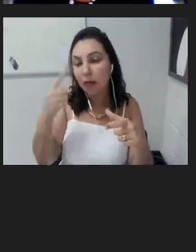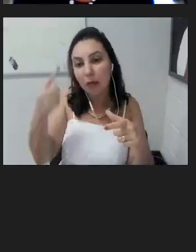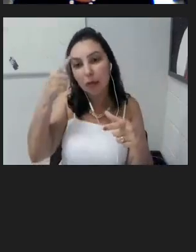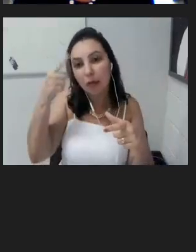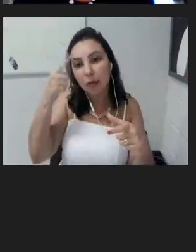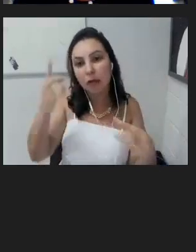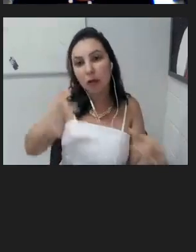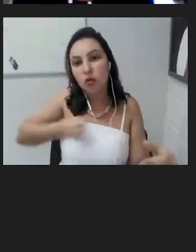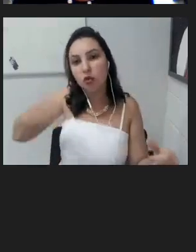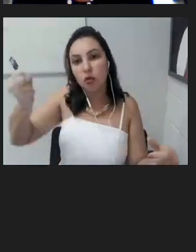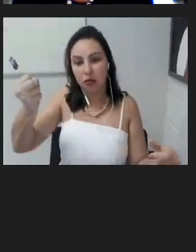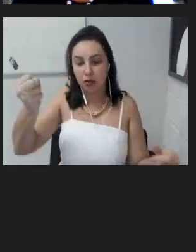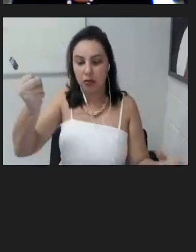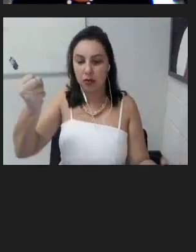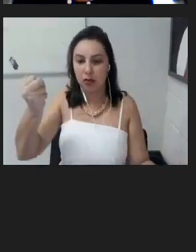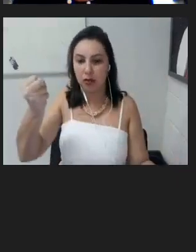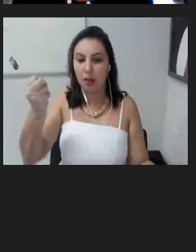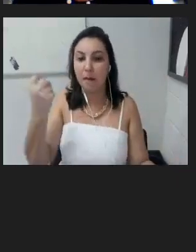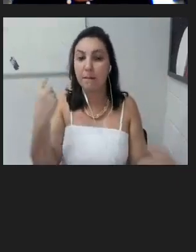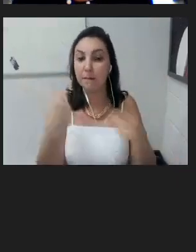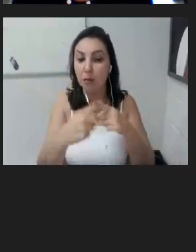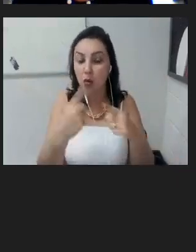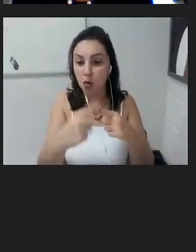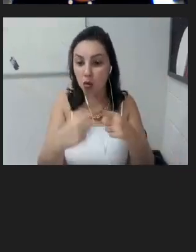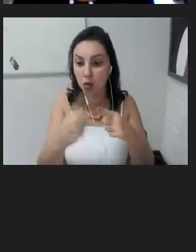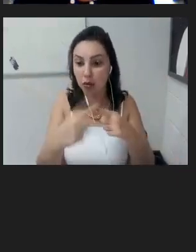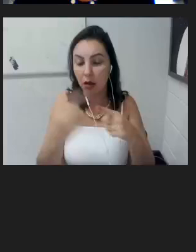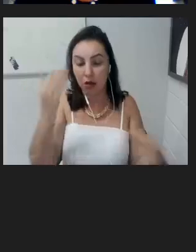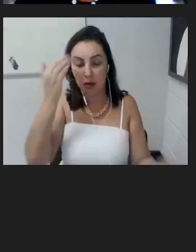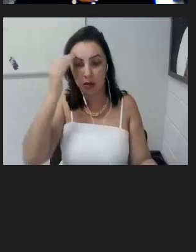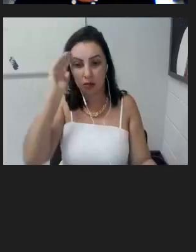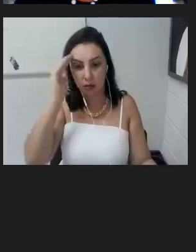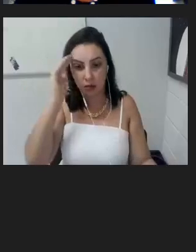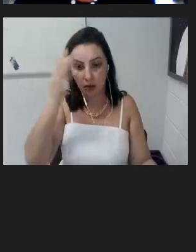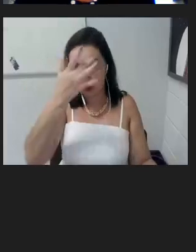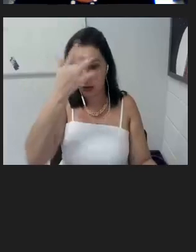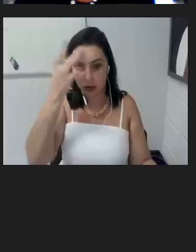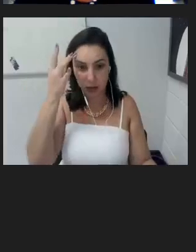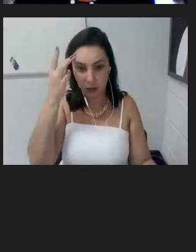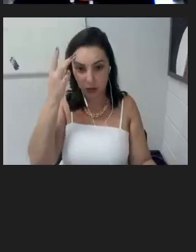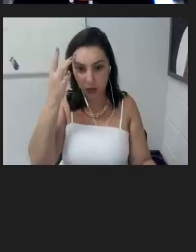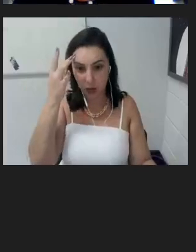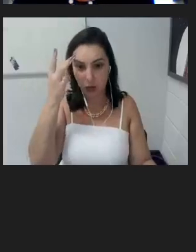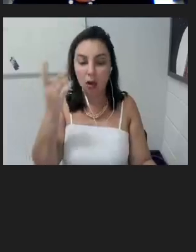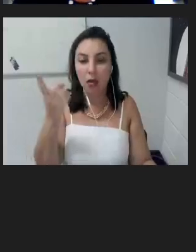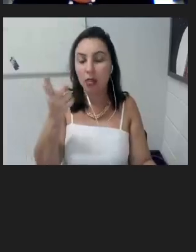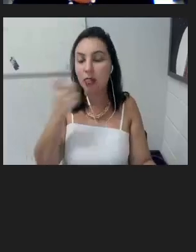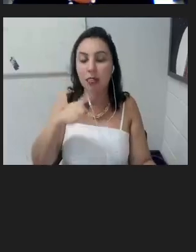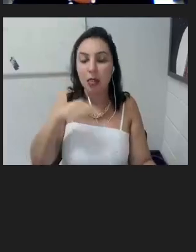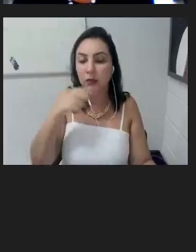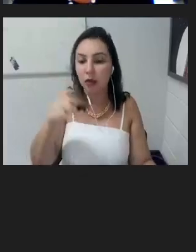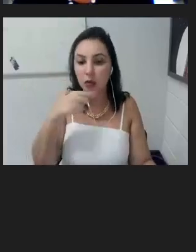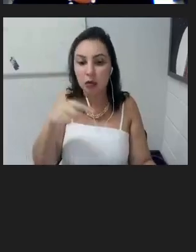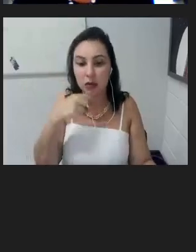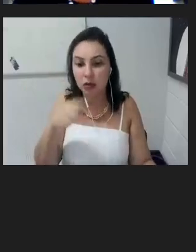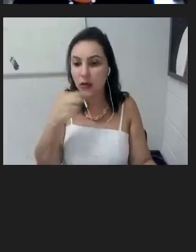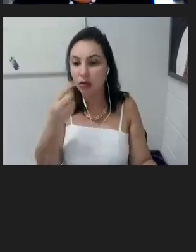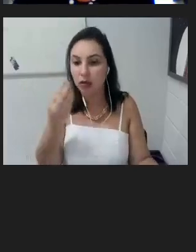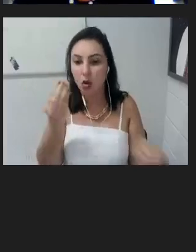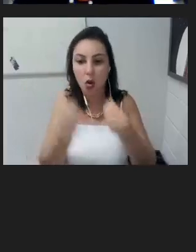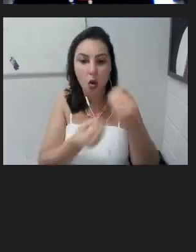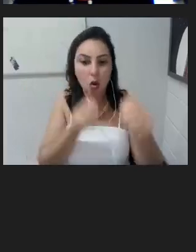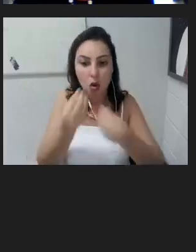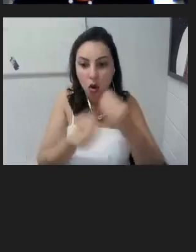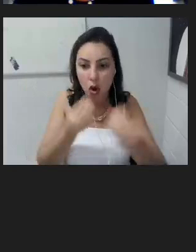suicida. Pois entende-se que a pessoa não está conseguindo lidar de forma saudável